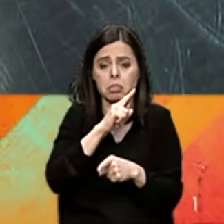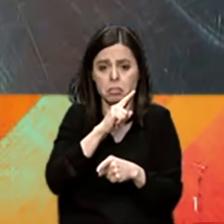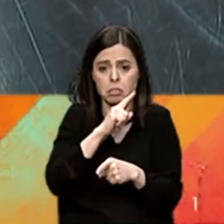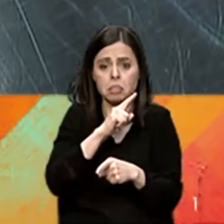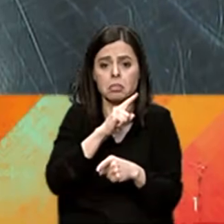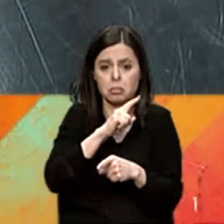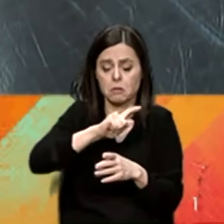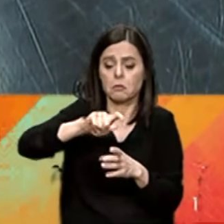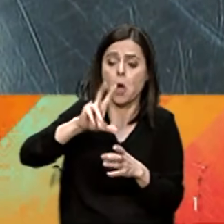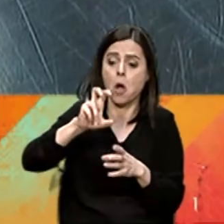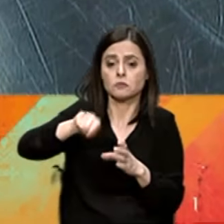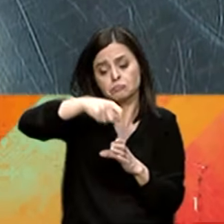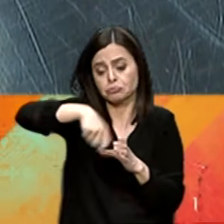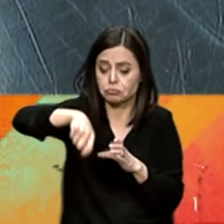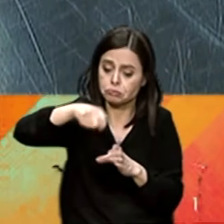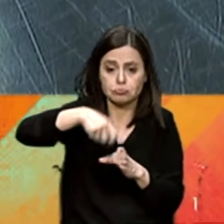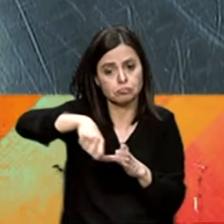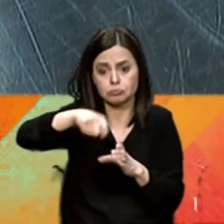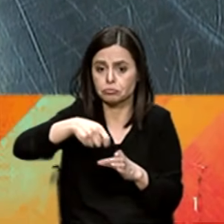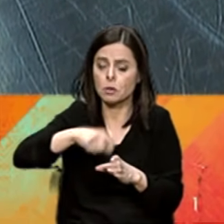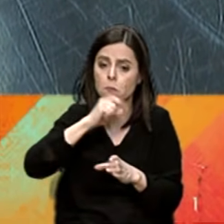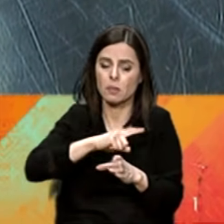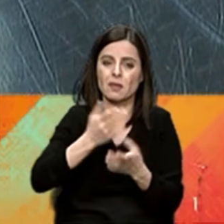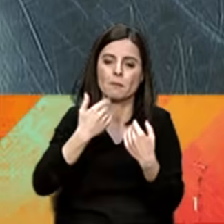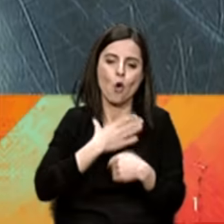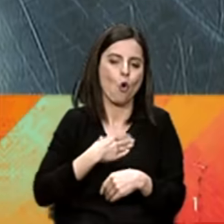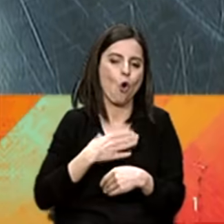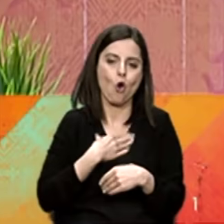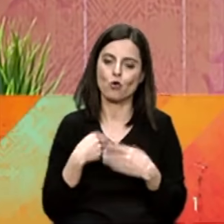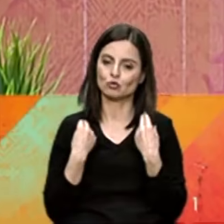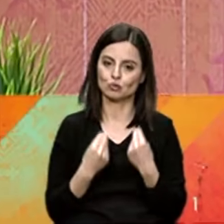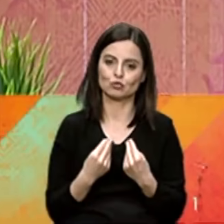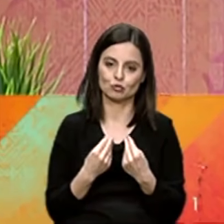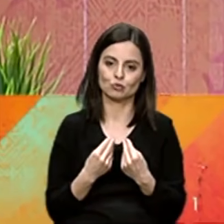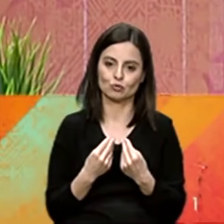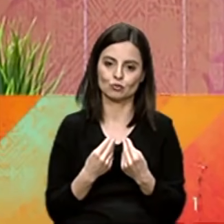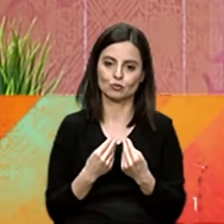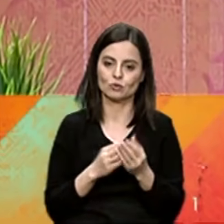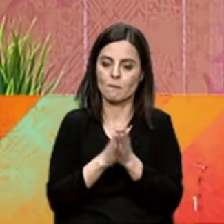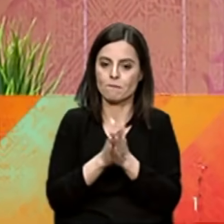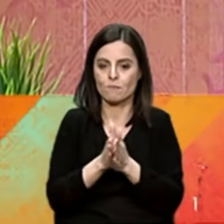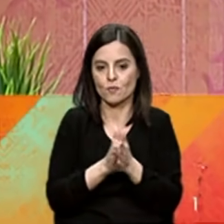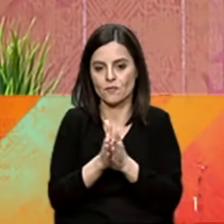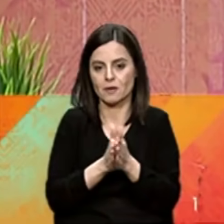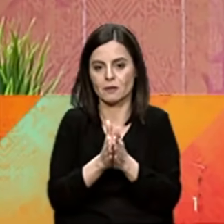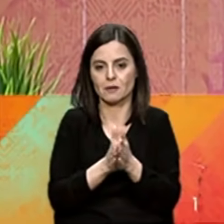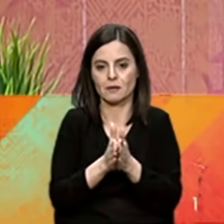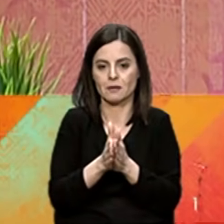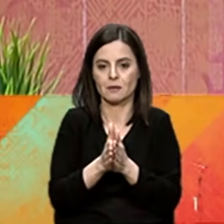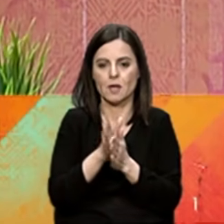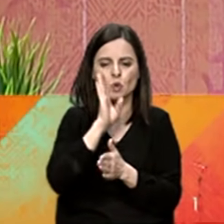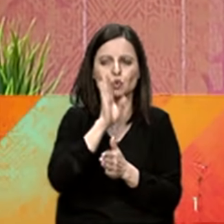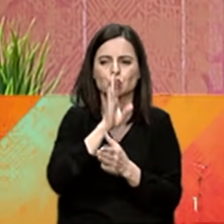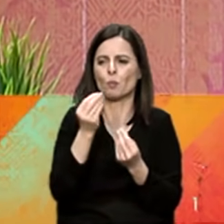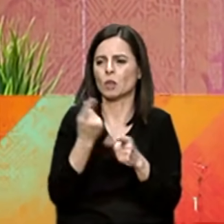ovos previamente e depois juntá-los então. Mas como eu gosto de rentabilizar e não a sujarmos